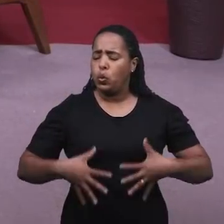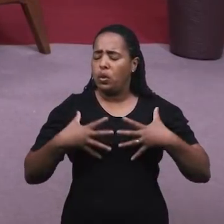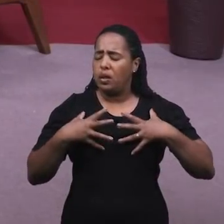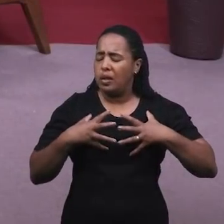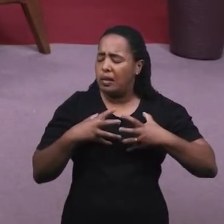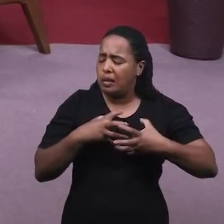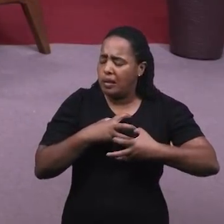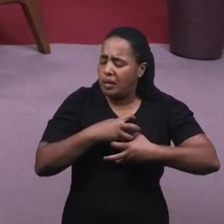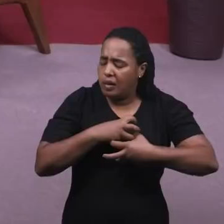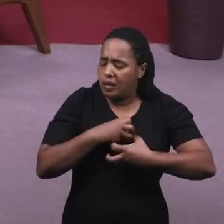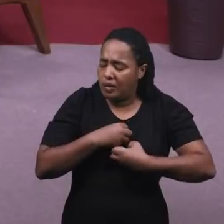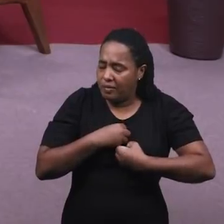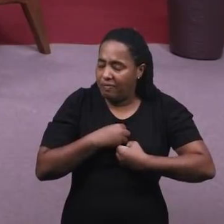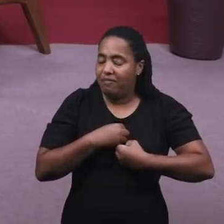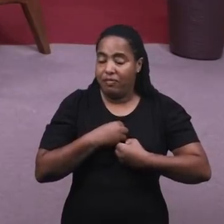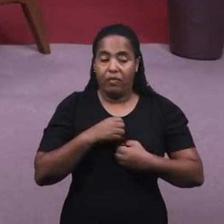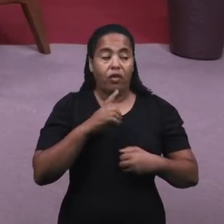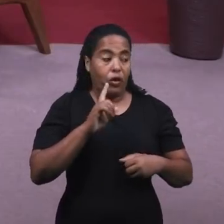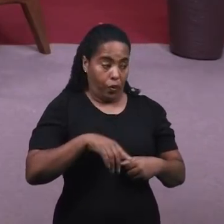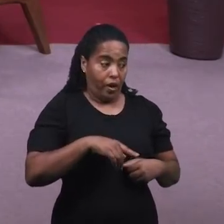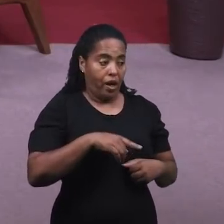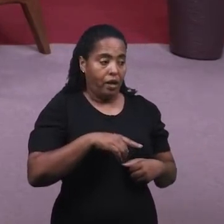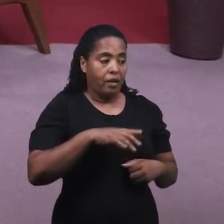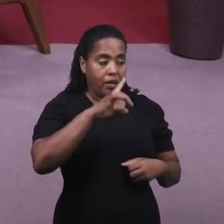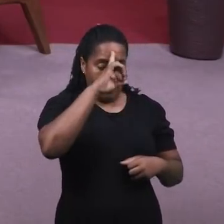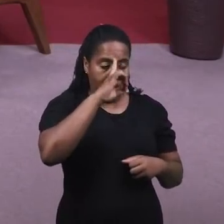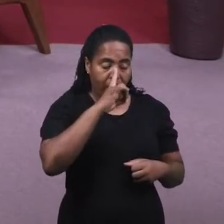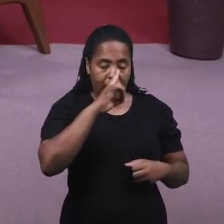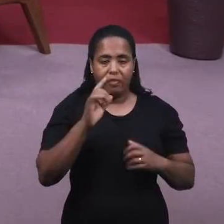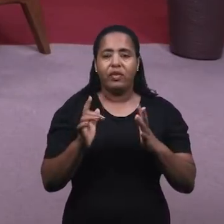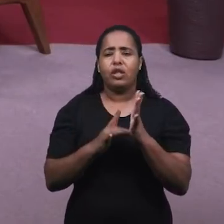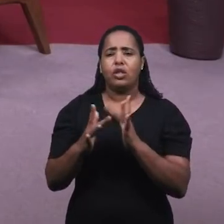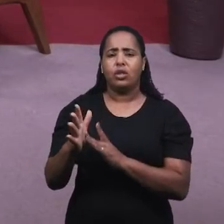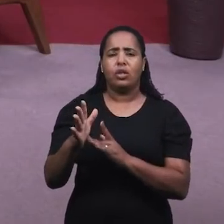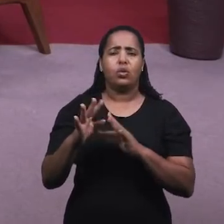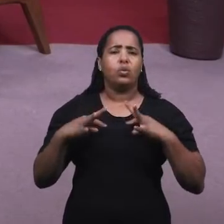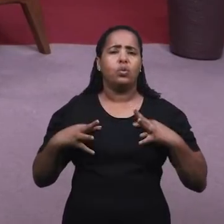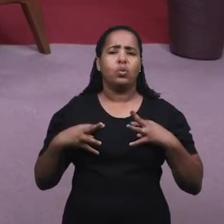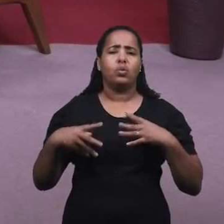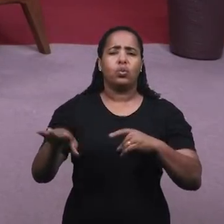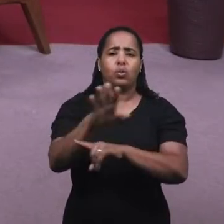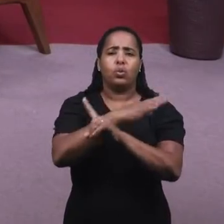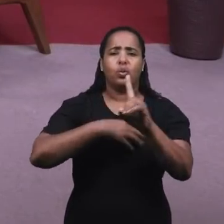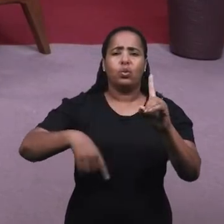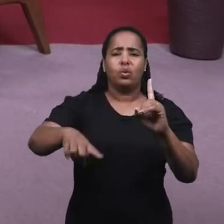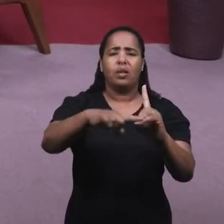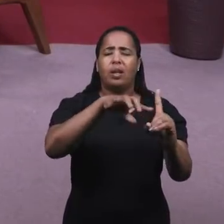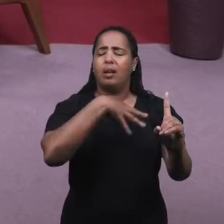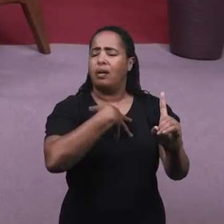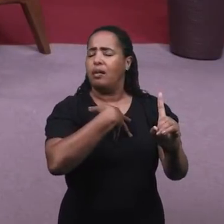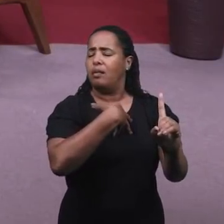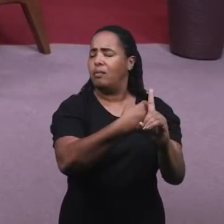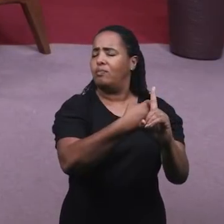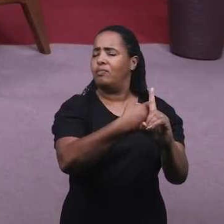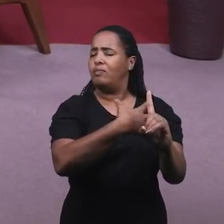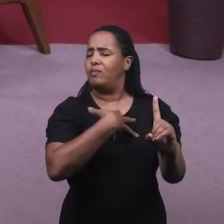as amarguras, não é, Daniel? Jesus cravou isso tudo na cruz, ele